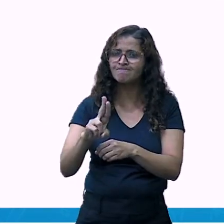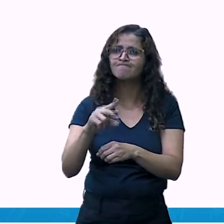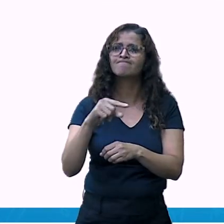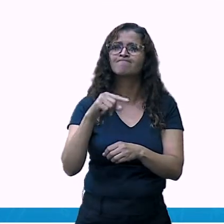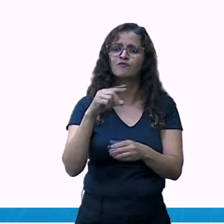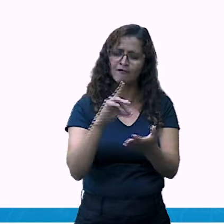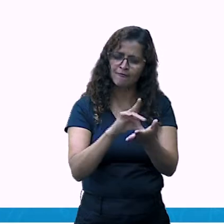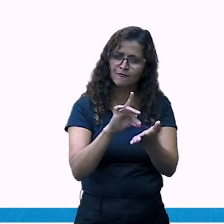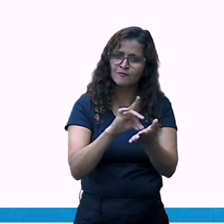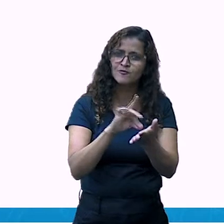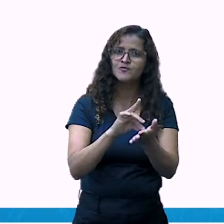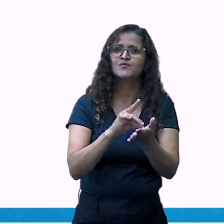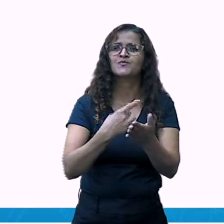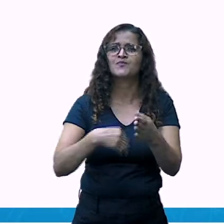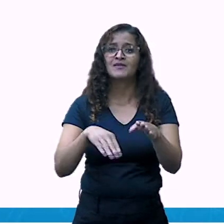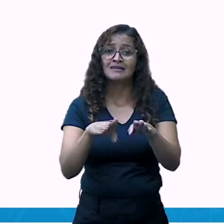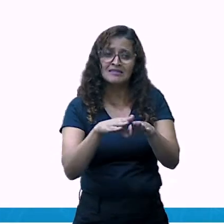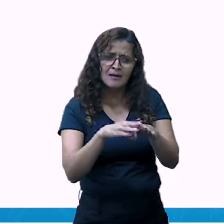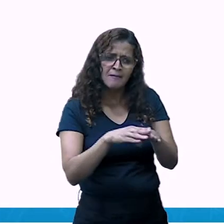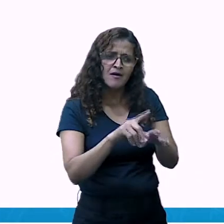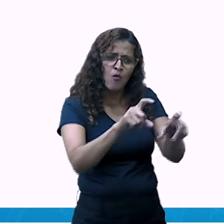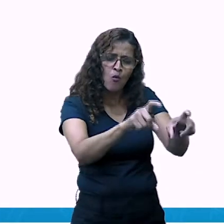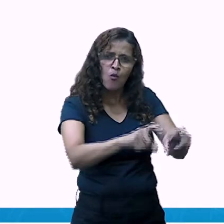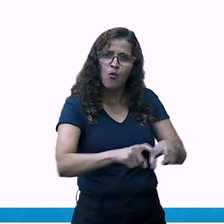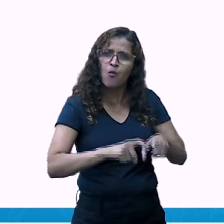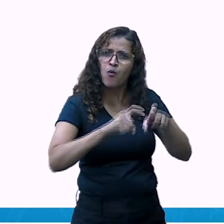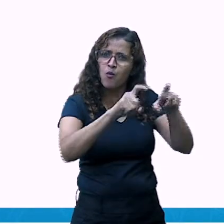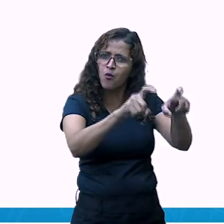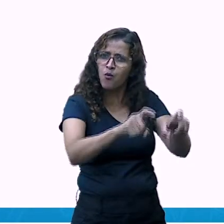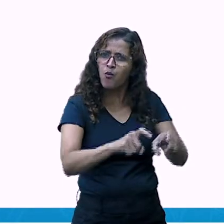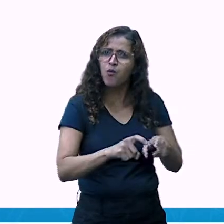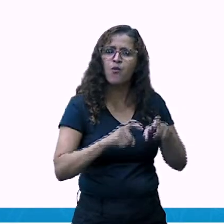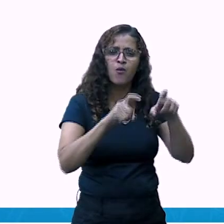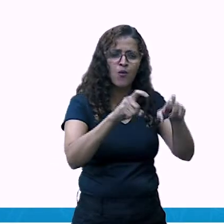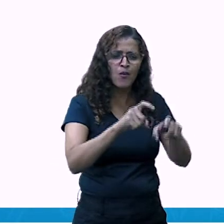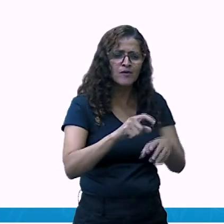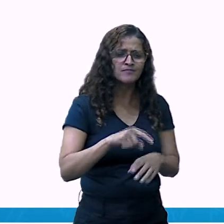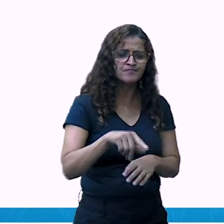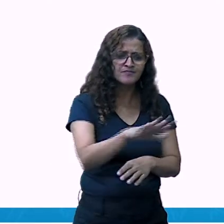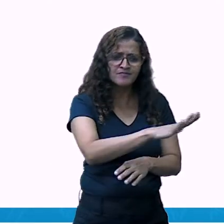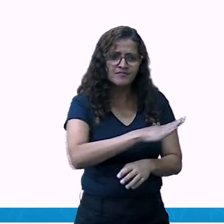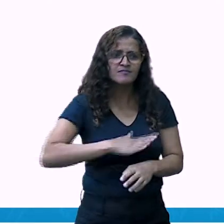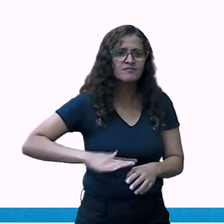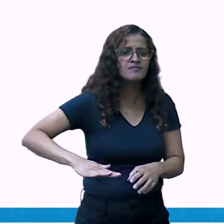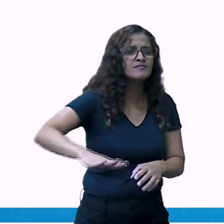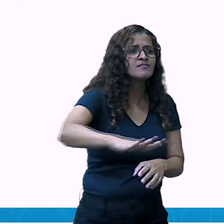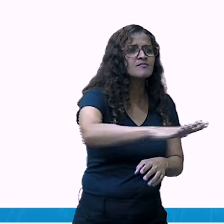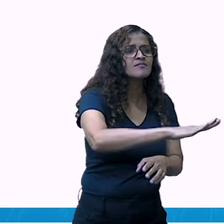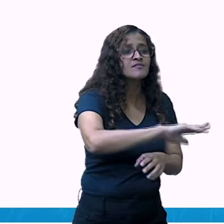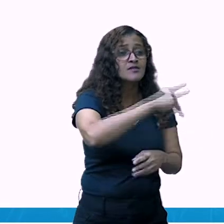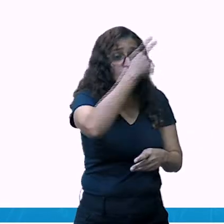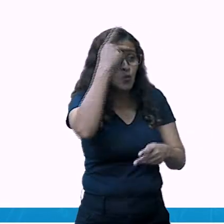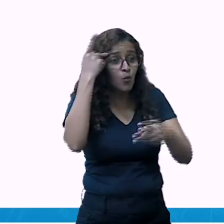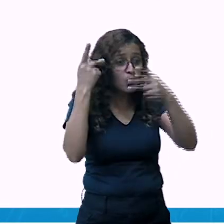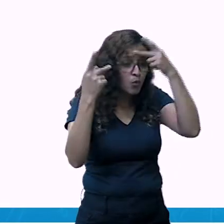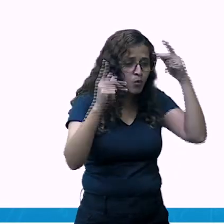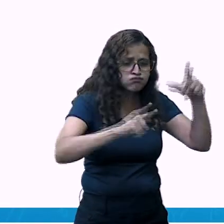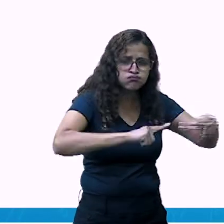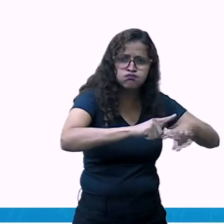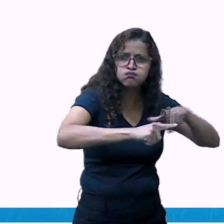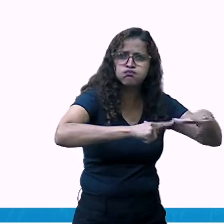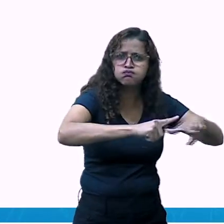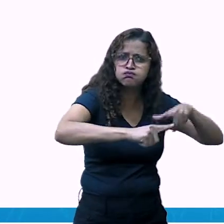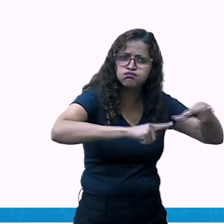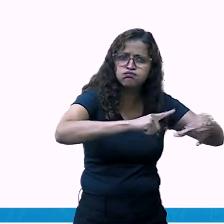são usados na substituição de herbicidas químicos, controlando a população